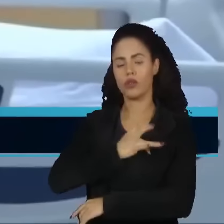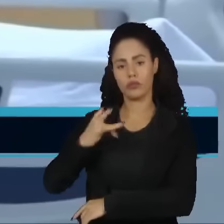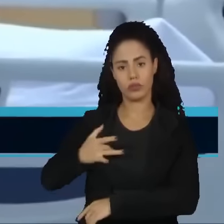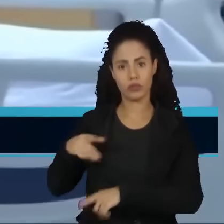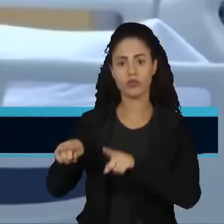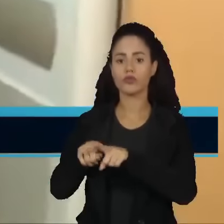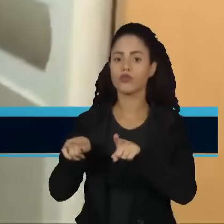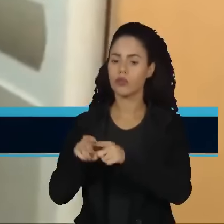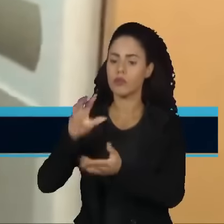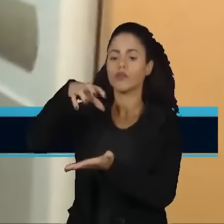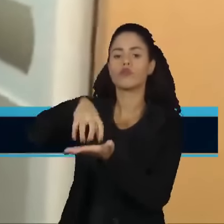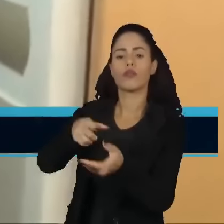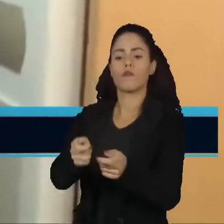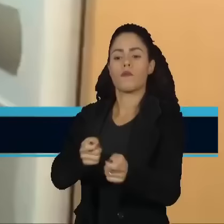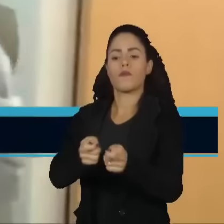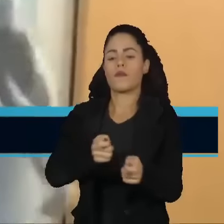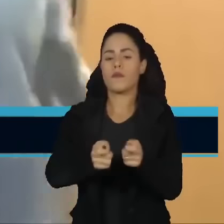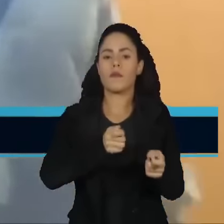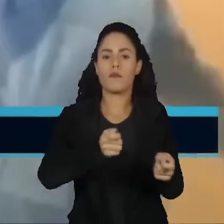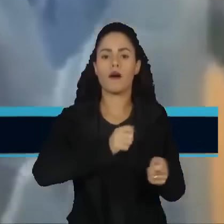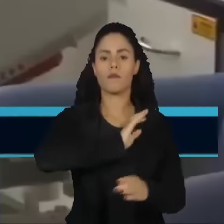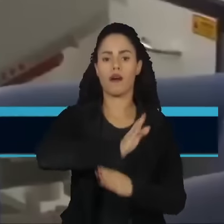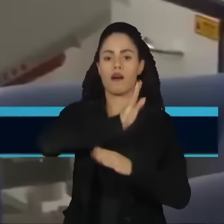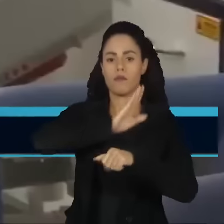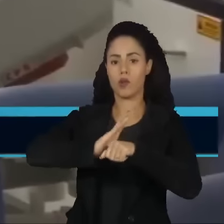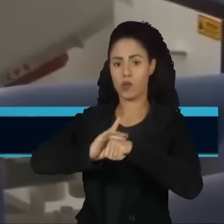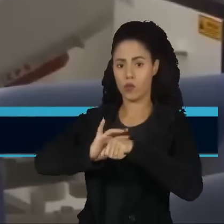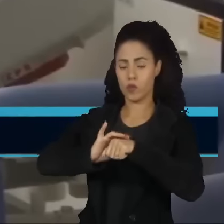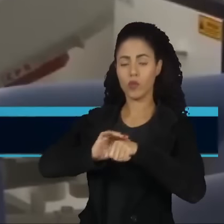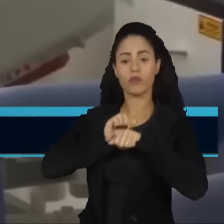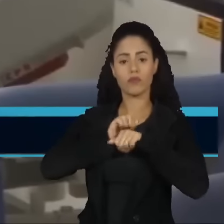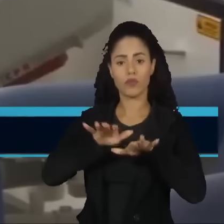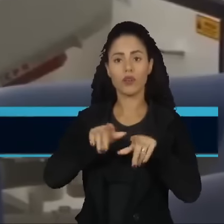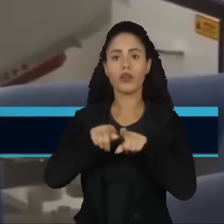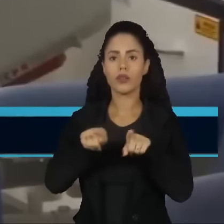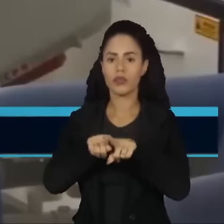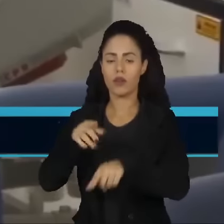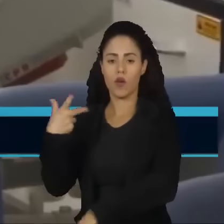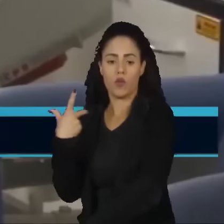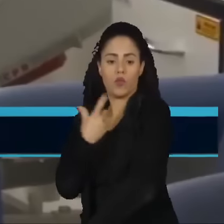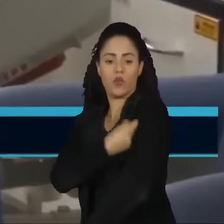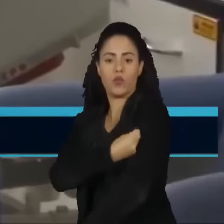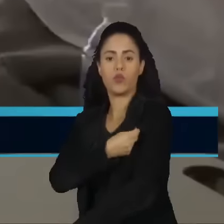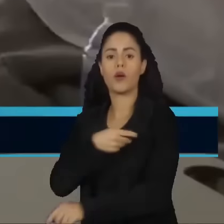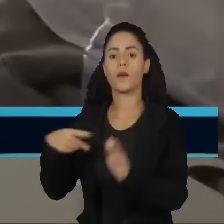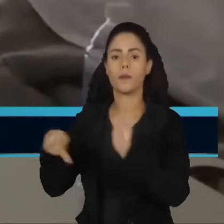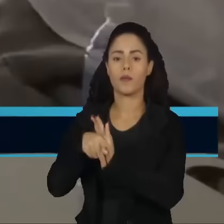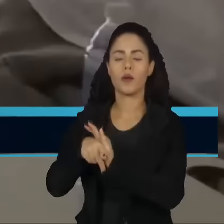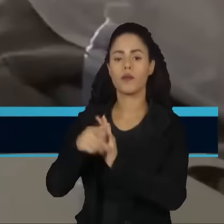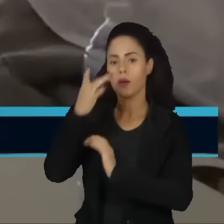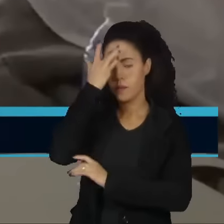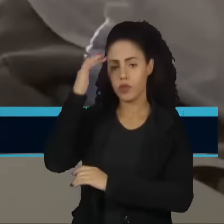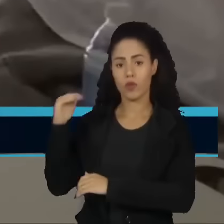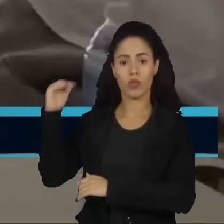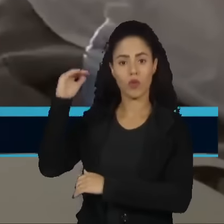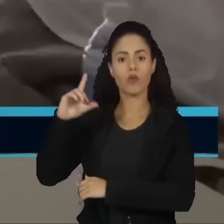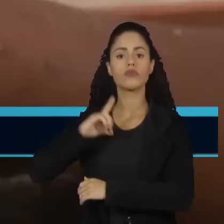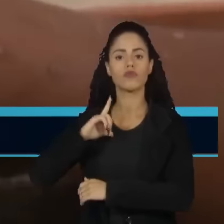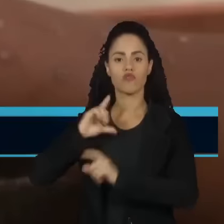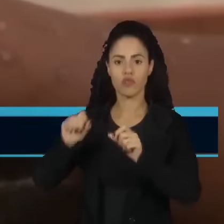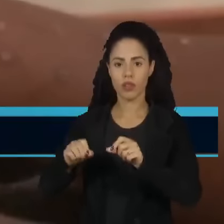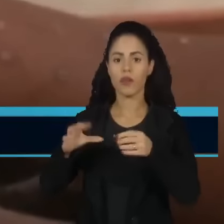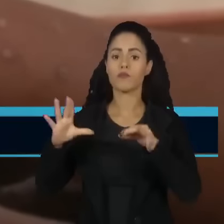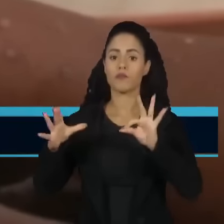órgão que vai coordenar ações de combate à doença o imunizante é direcionado para adultos portadores do vírus